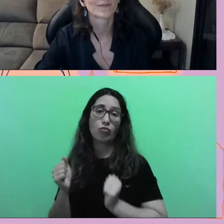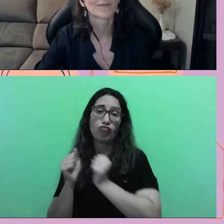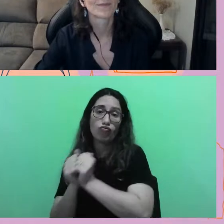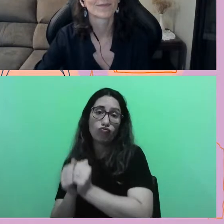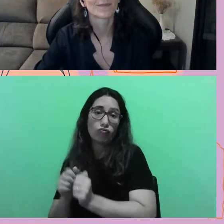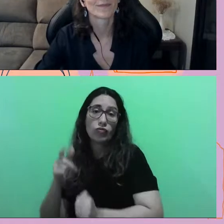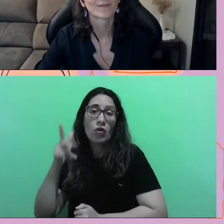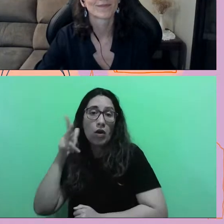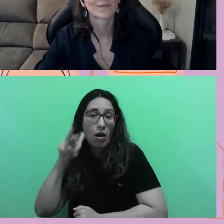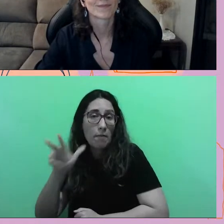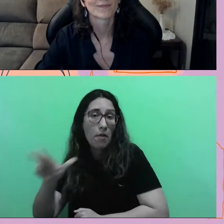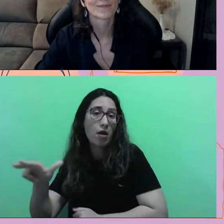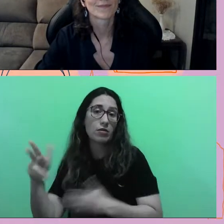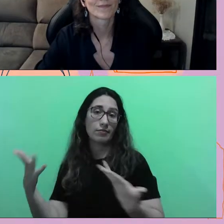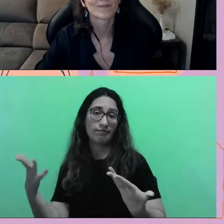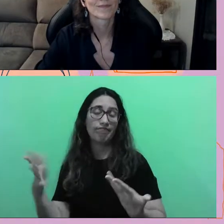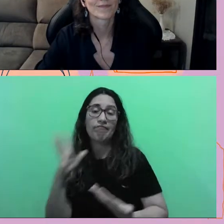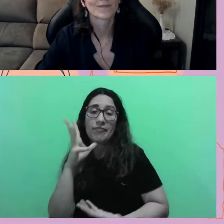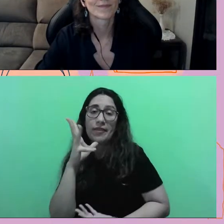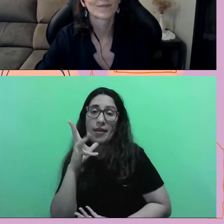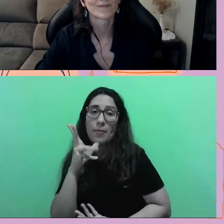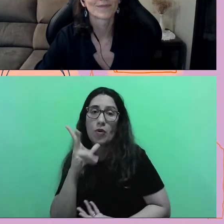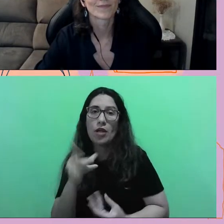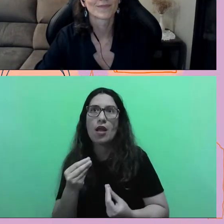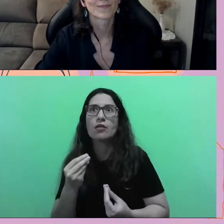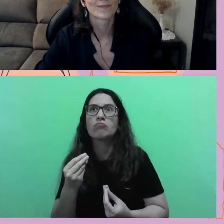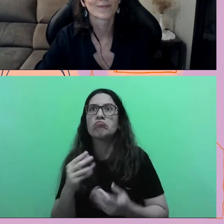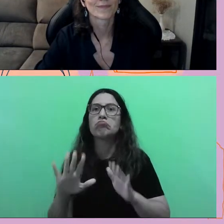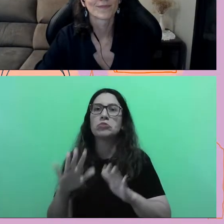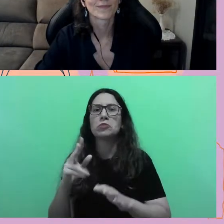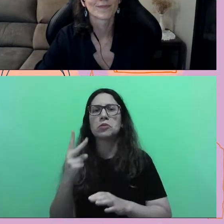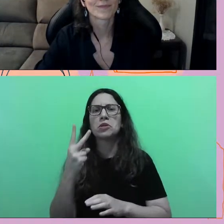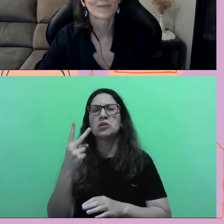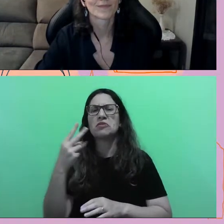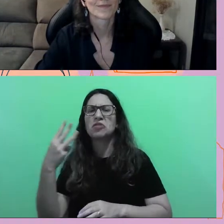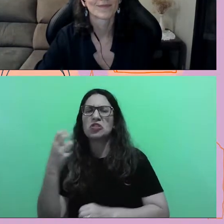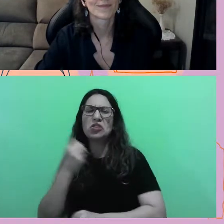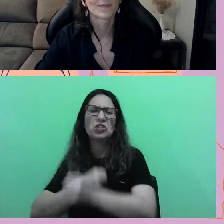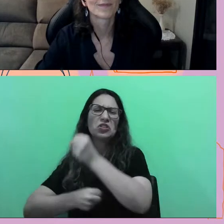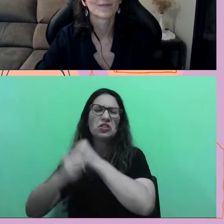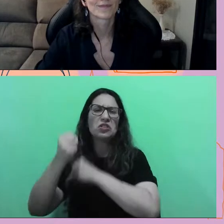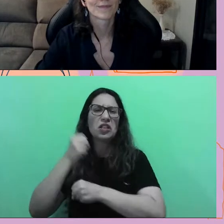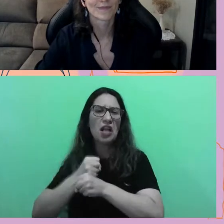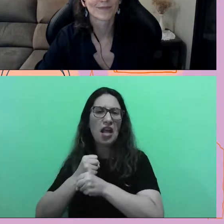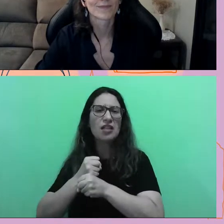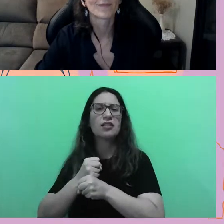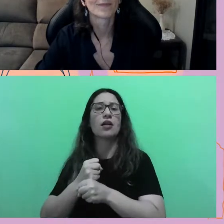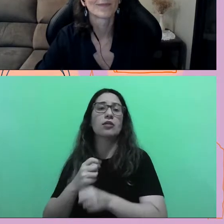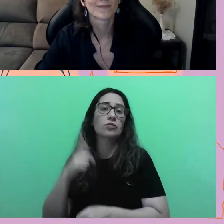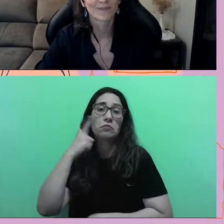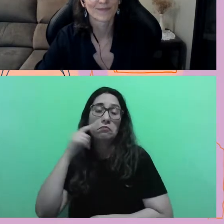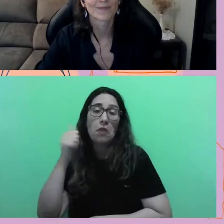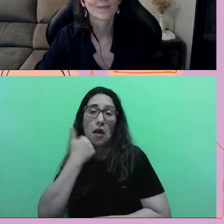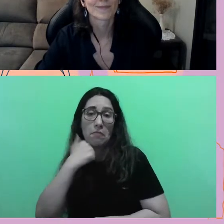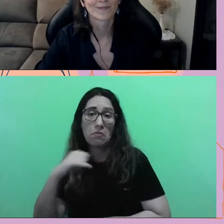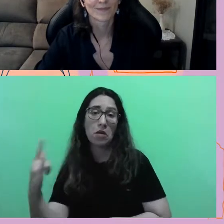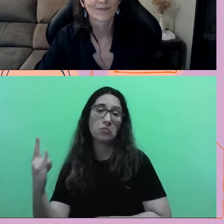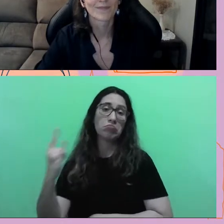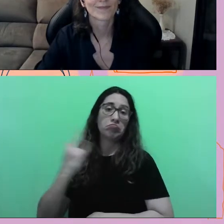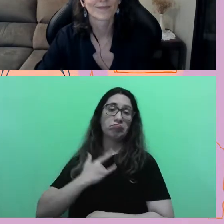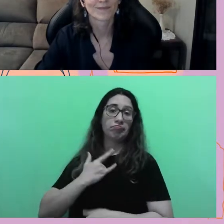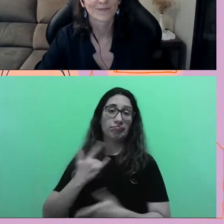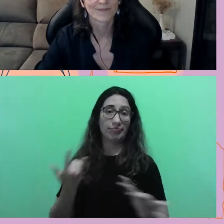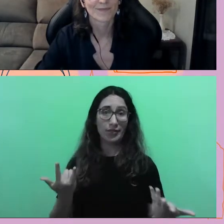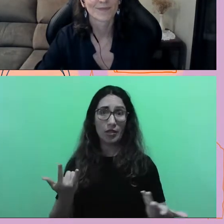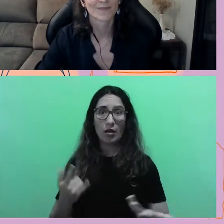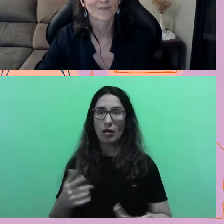eu demorei praticamente 23, 25 anos para ouvir um eu te amo da minha mãe. E quando eu